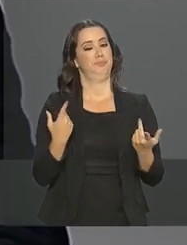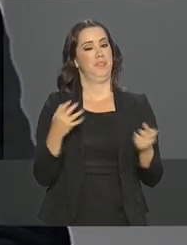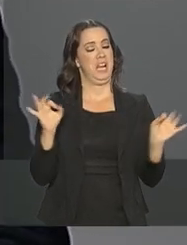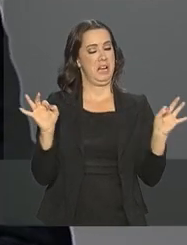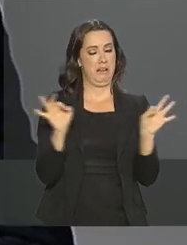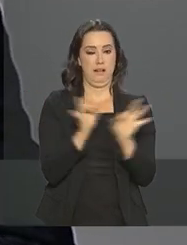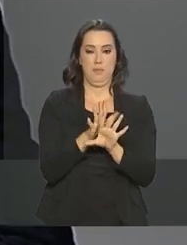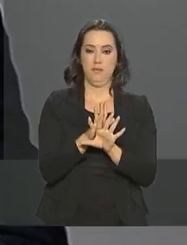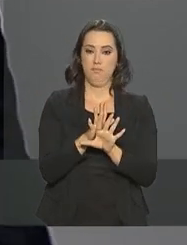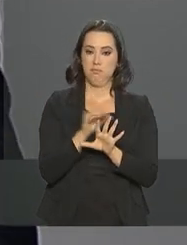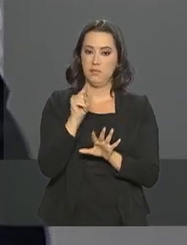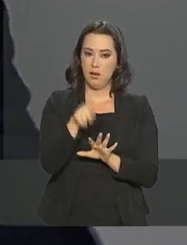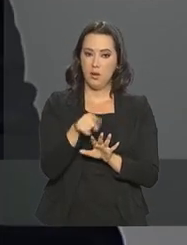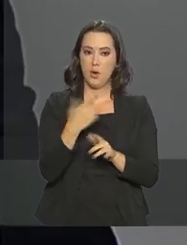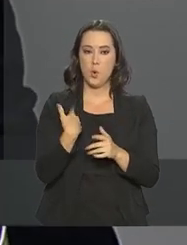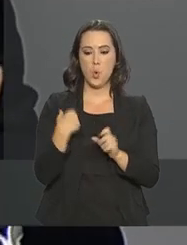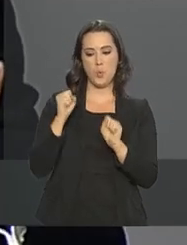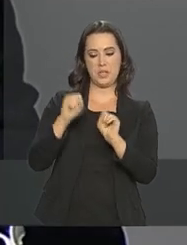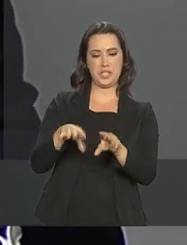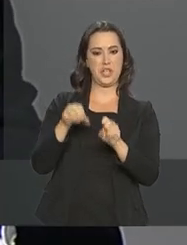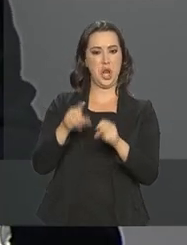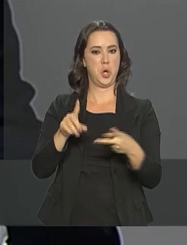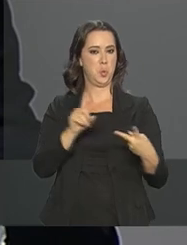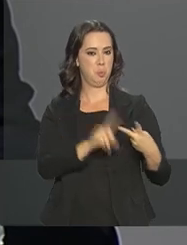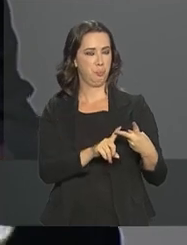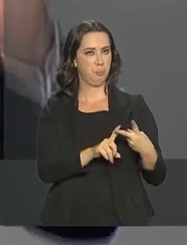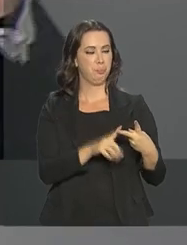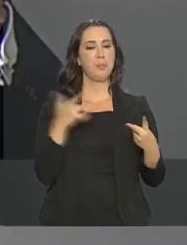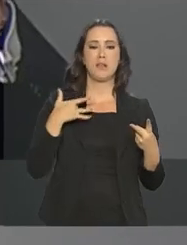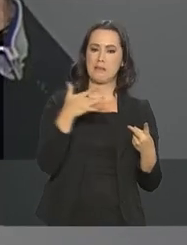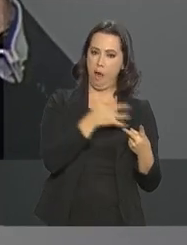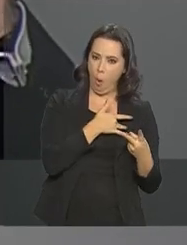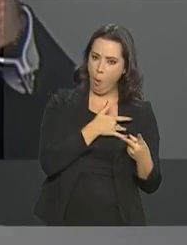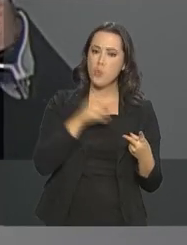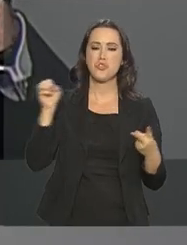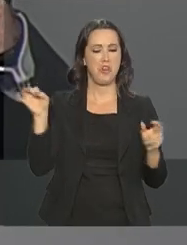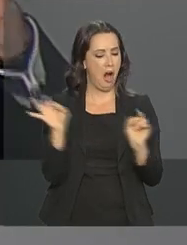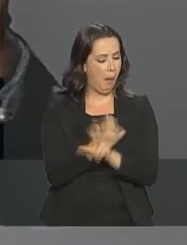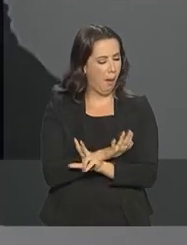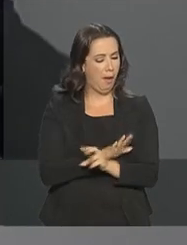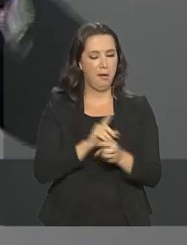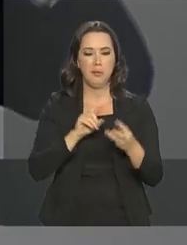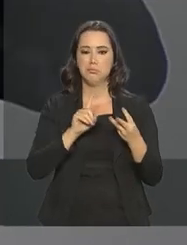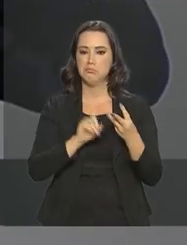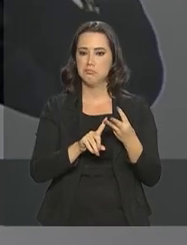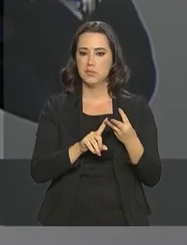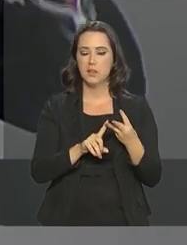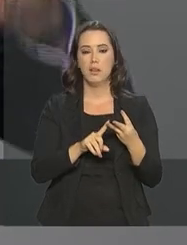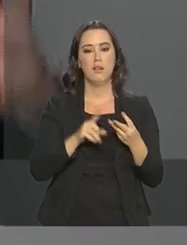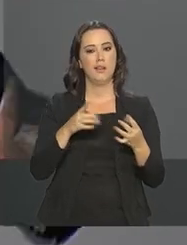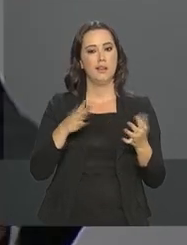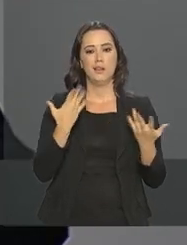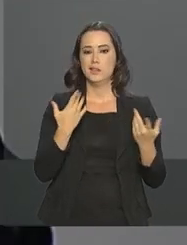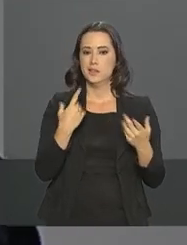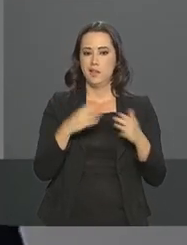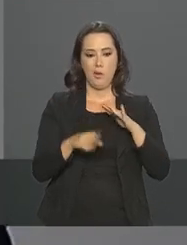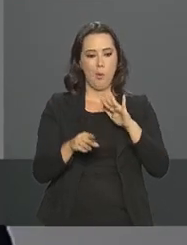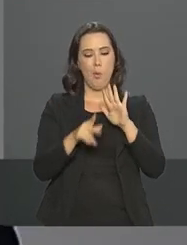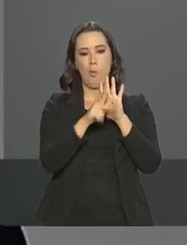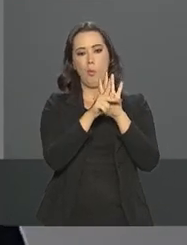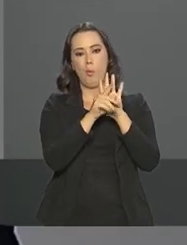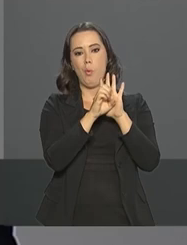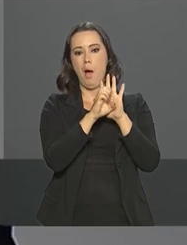acabar com o fenómeno da educação e da saúde não é educação e saúde estariam destruídos